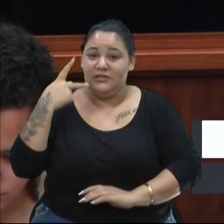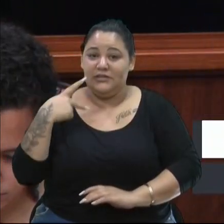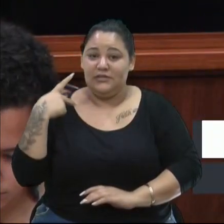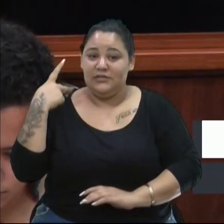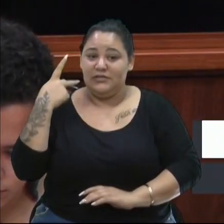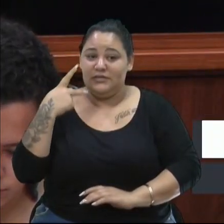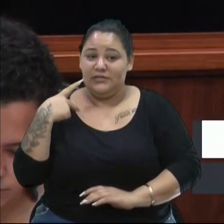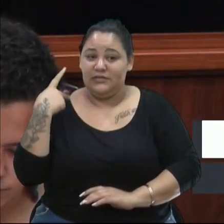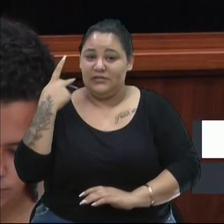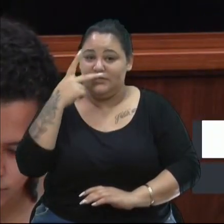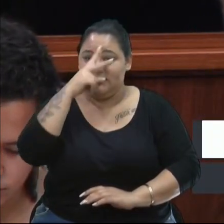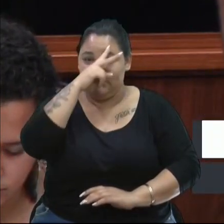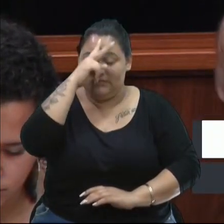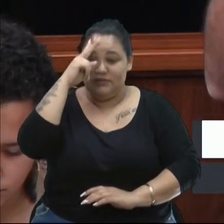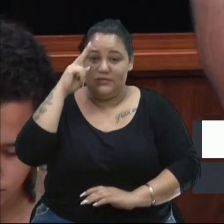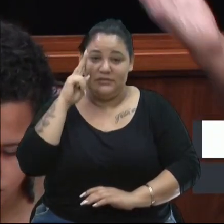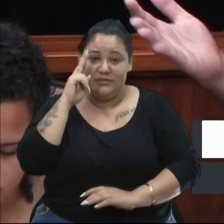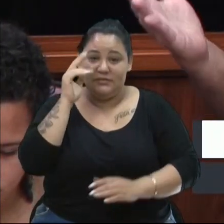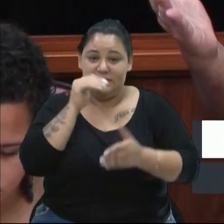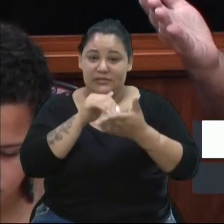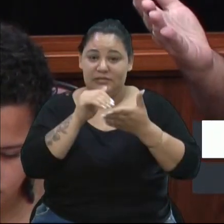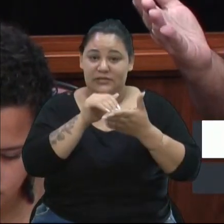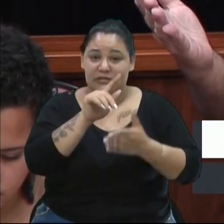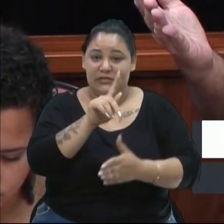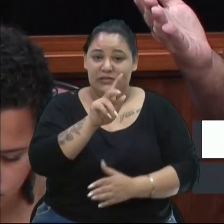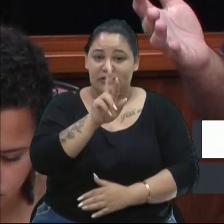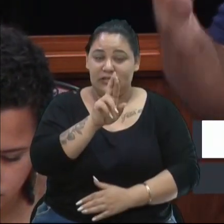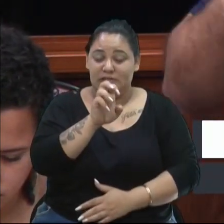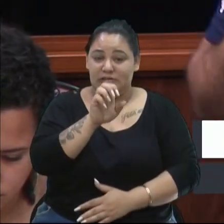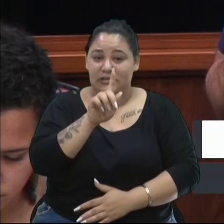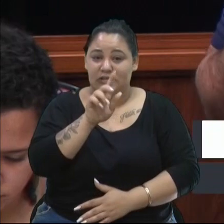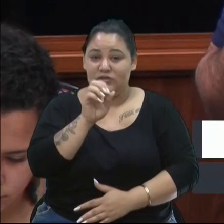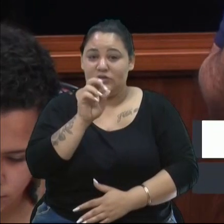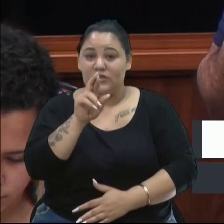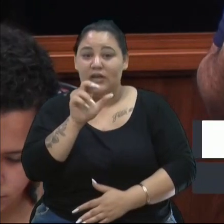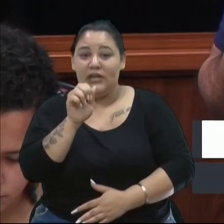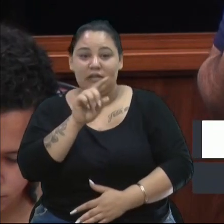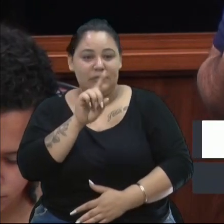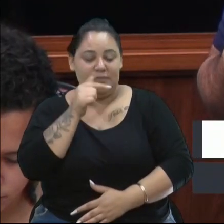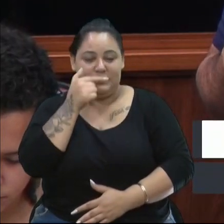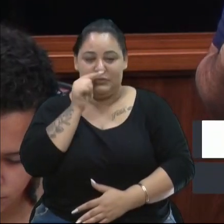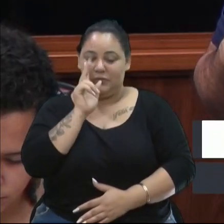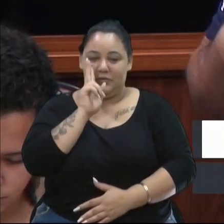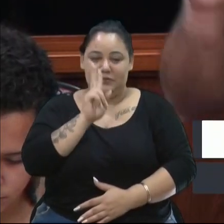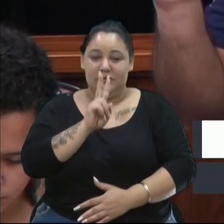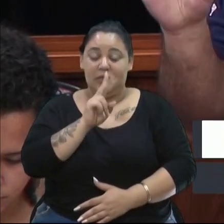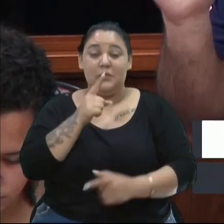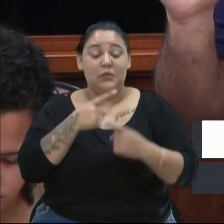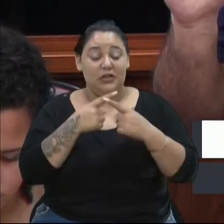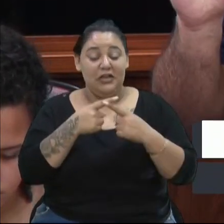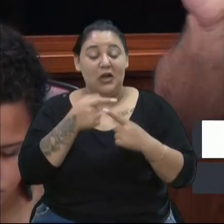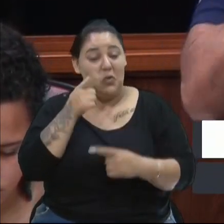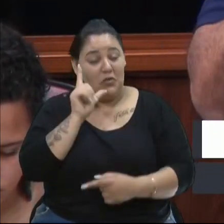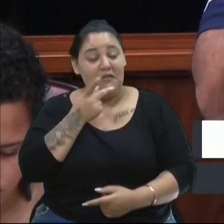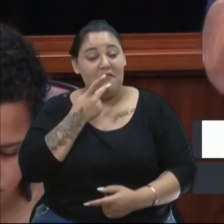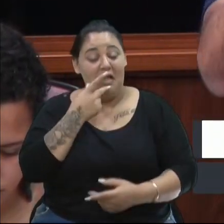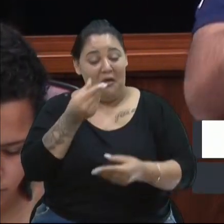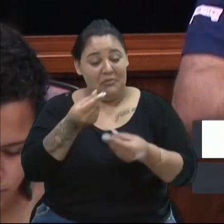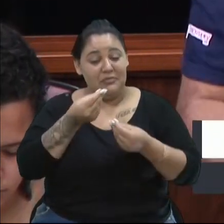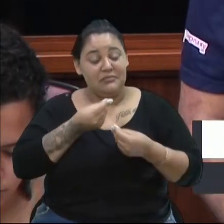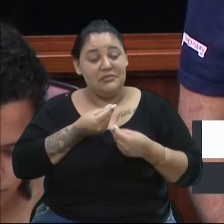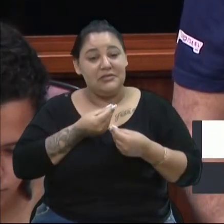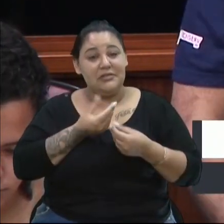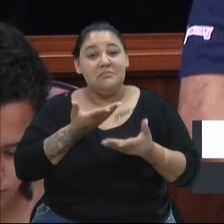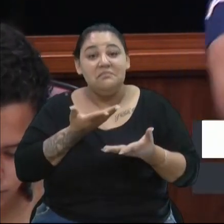de administração, a secretária Grégora, talvez não conseguiram ver isso, porque ontem foi me afirmado que eu receberia, e eu não recebi. Então, estou